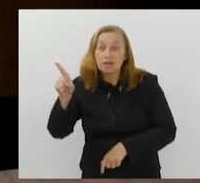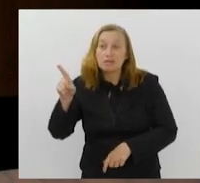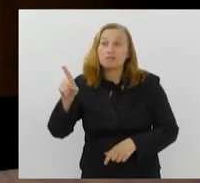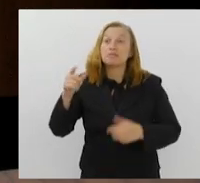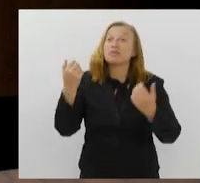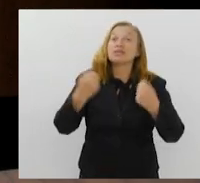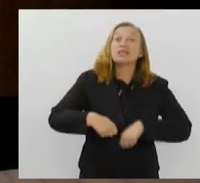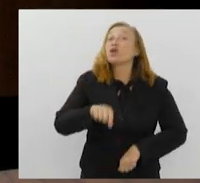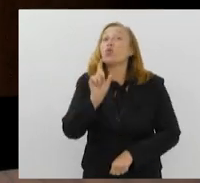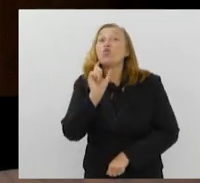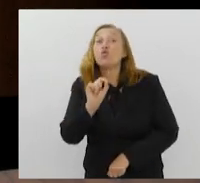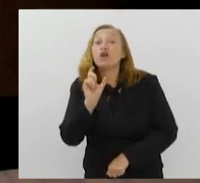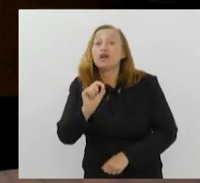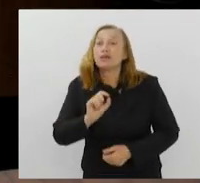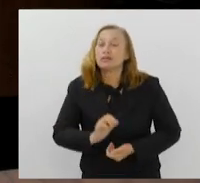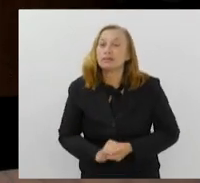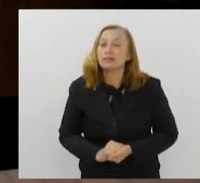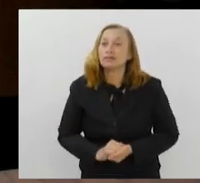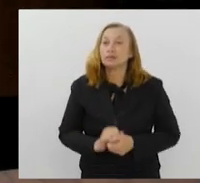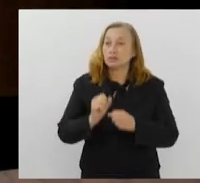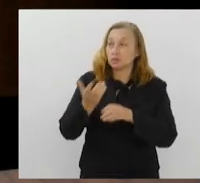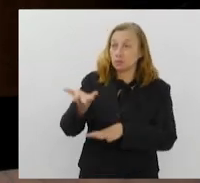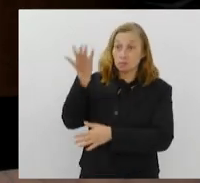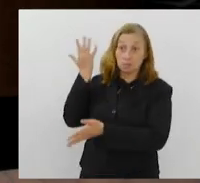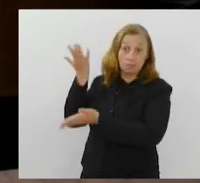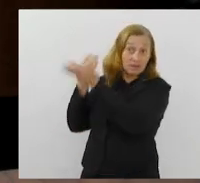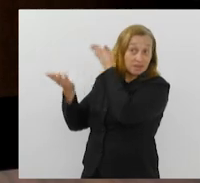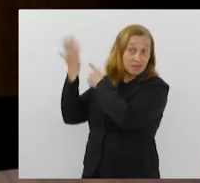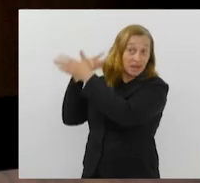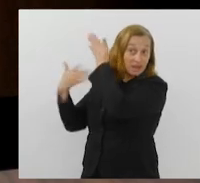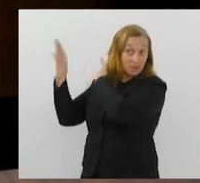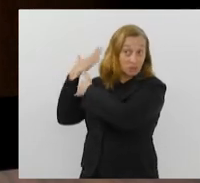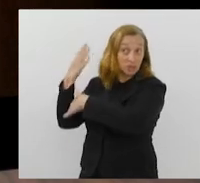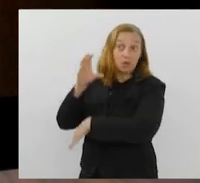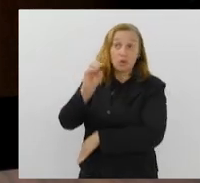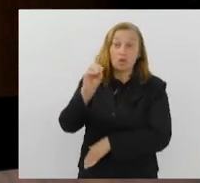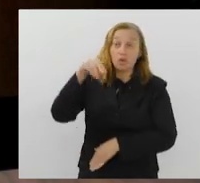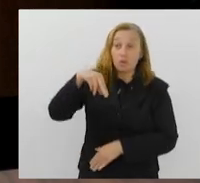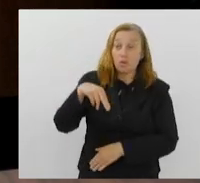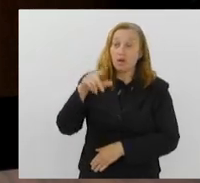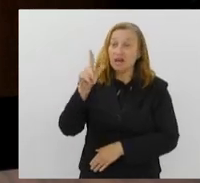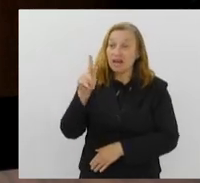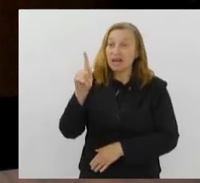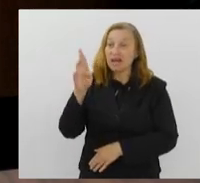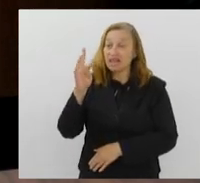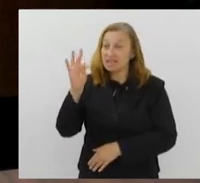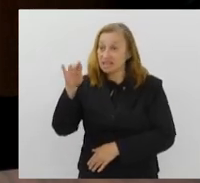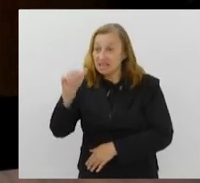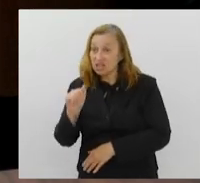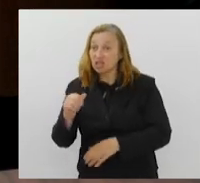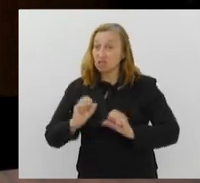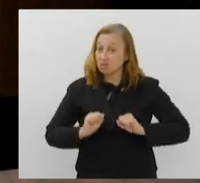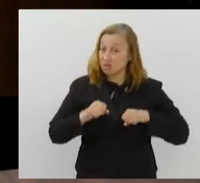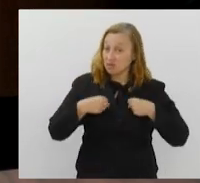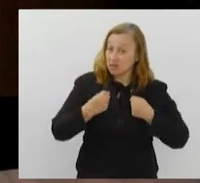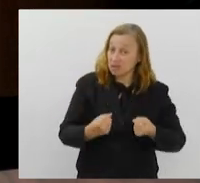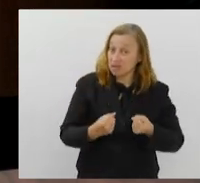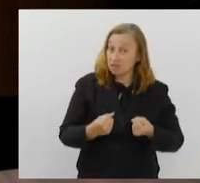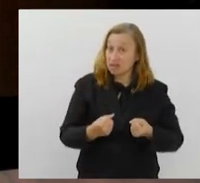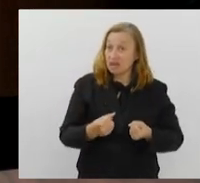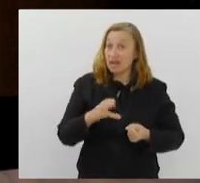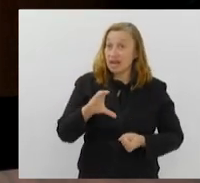tiveram, naquela época, os congressistas e os defensores da Carta Magna de